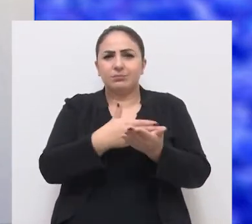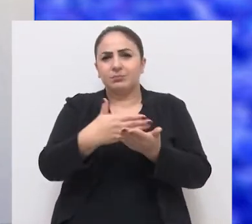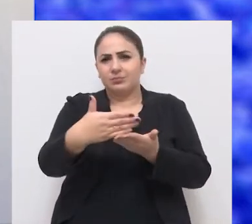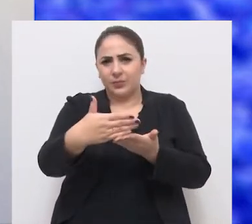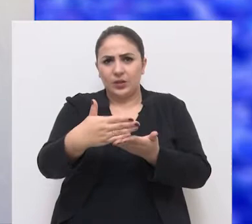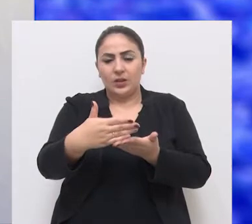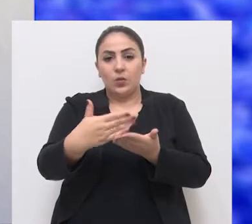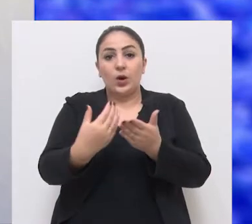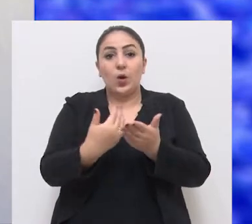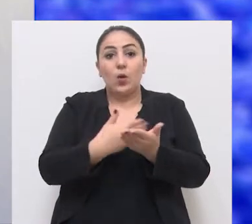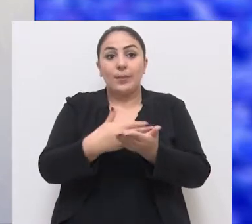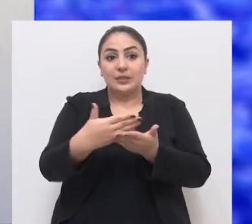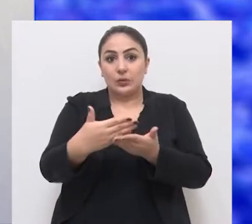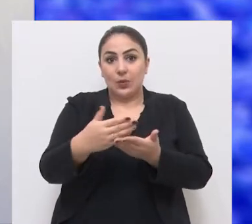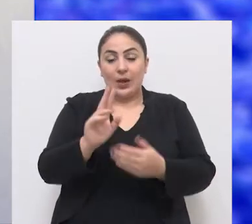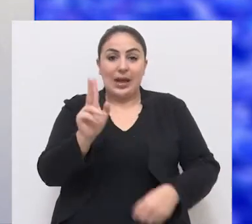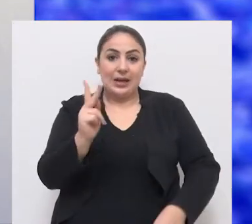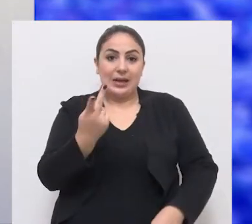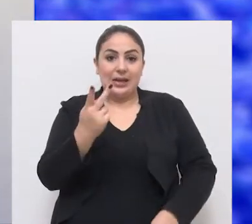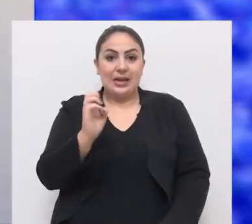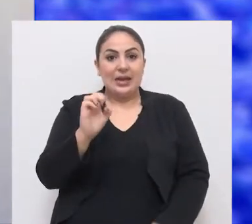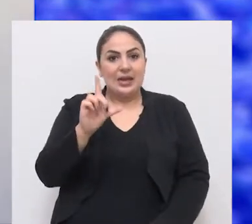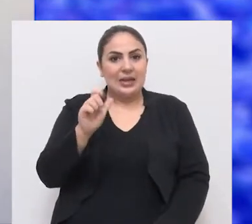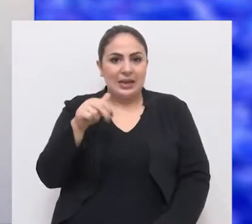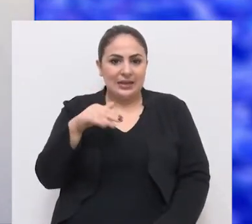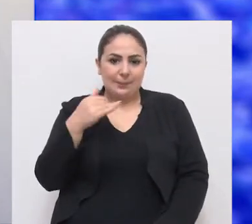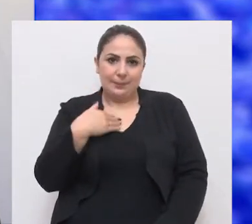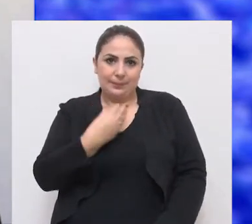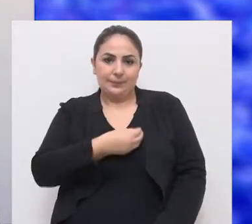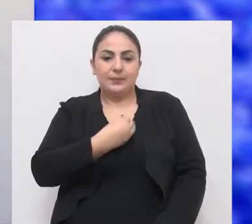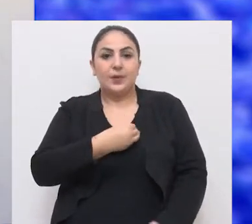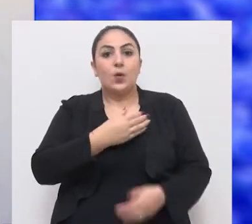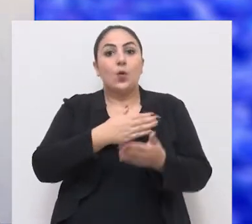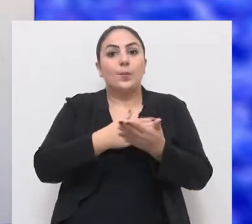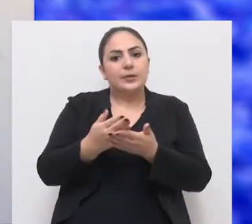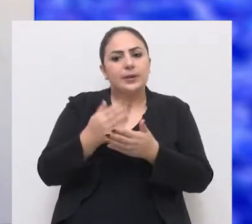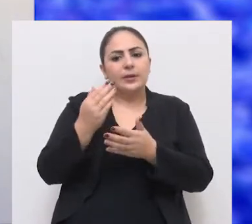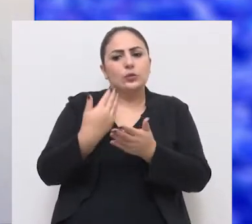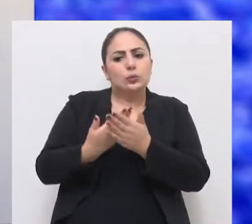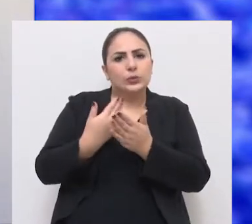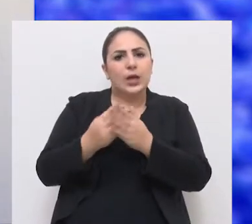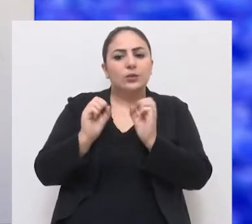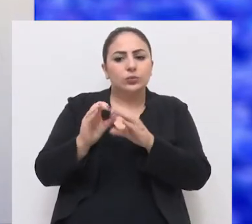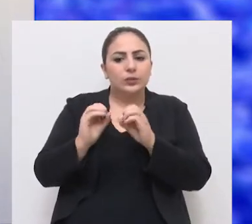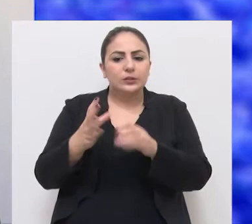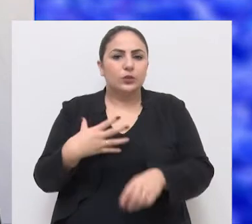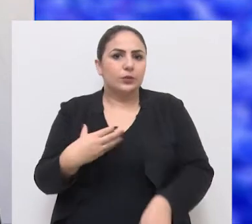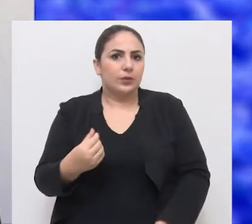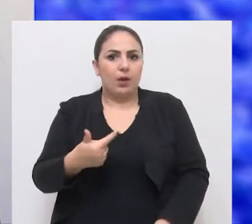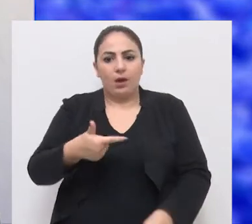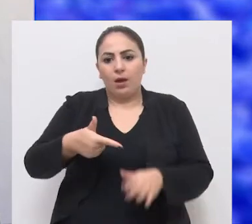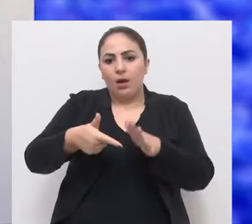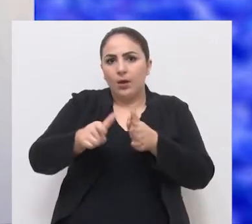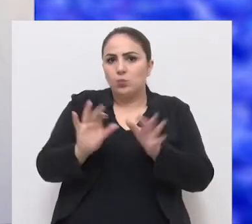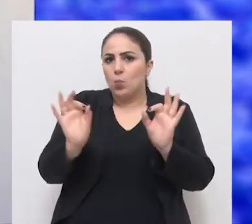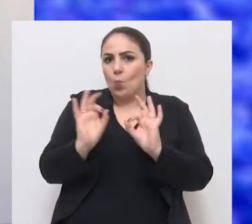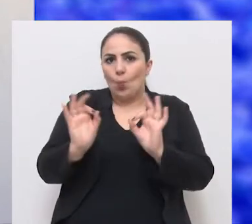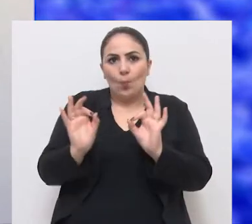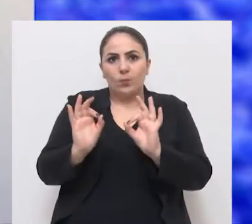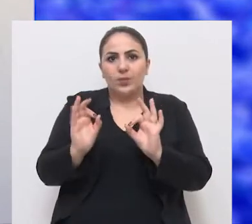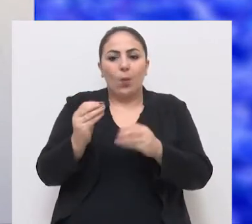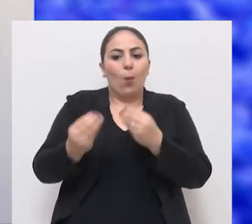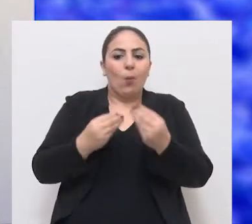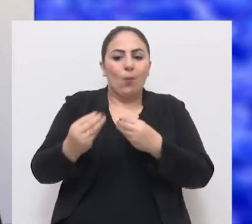Desde que surgiu a Helena nas nossas vidas, eu comecei a estudar sobre educação de filhos, porque eu não tinha preparação nenhuma para ser